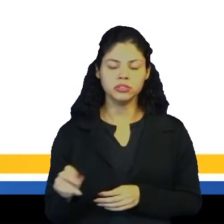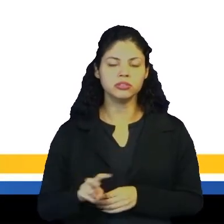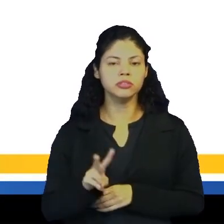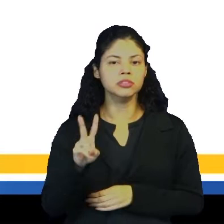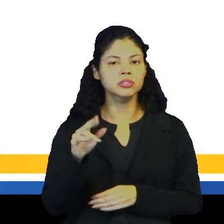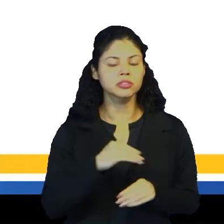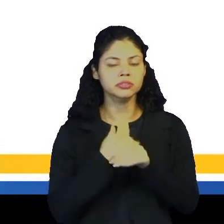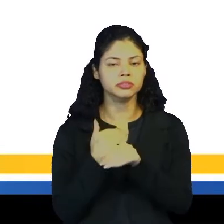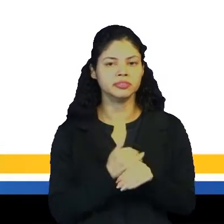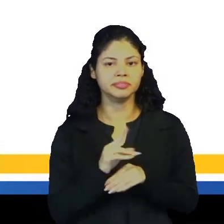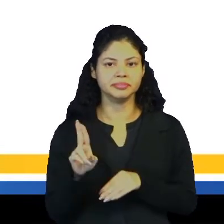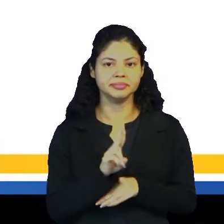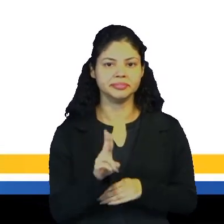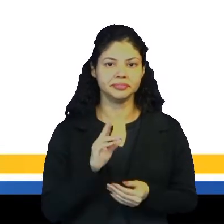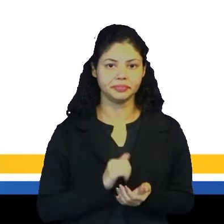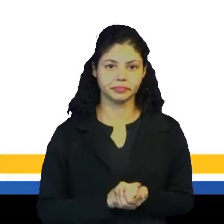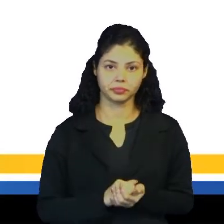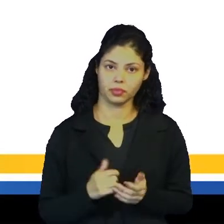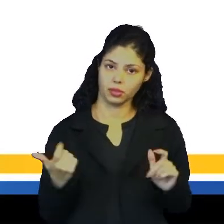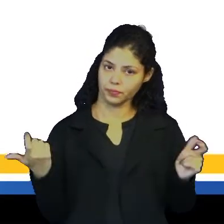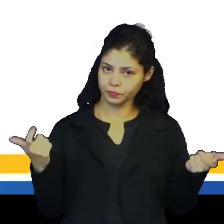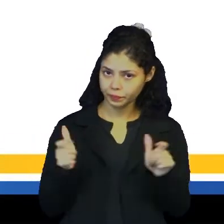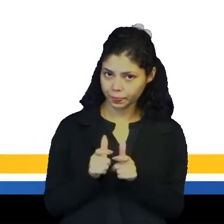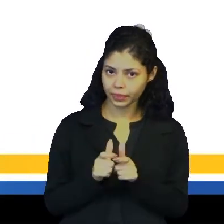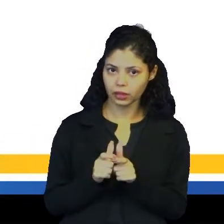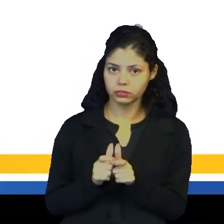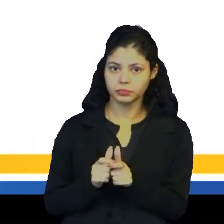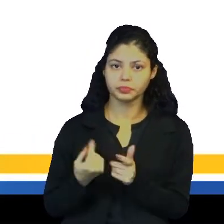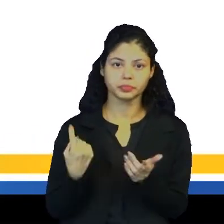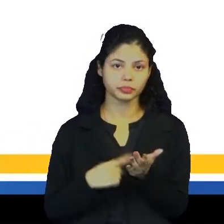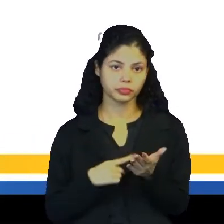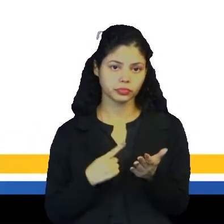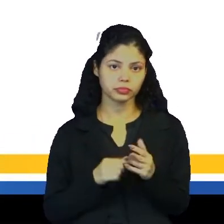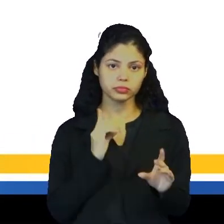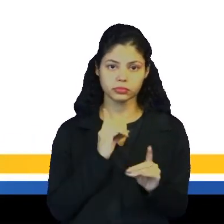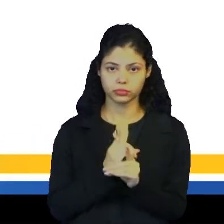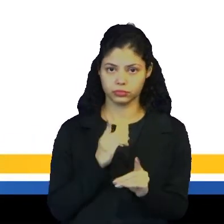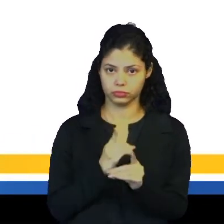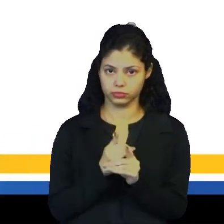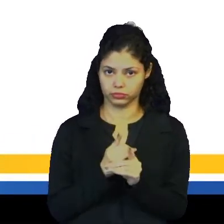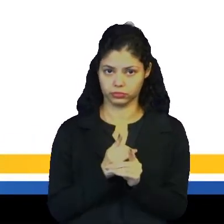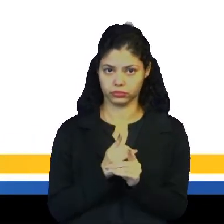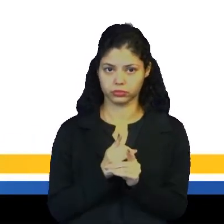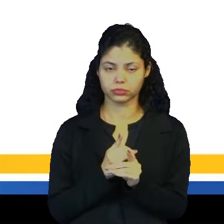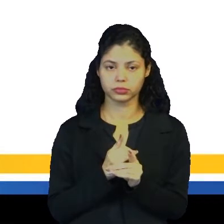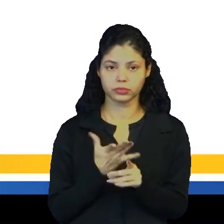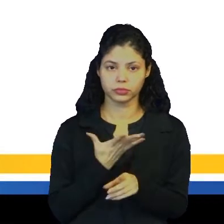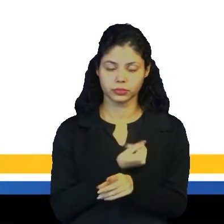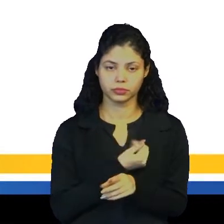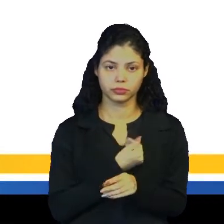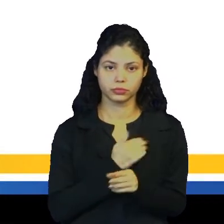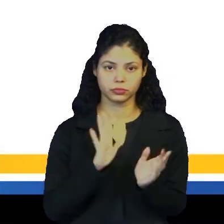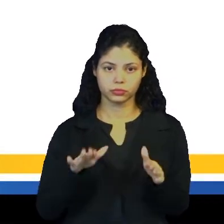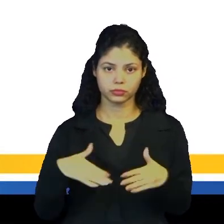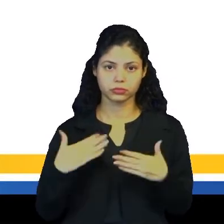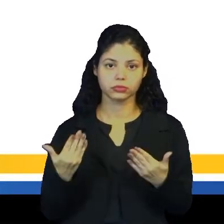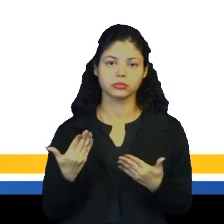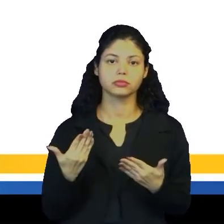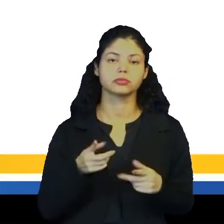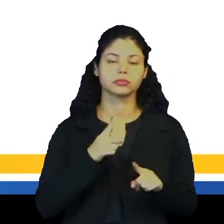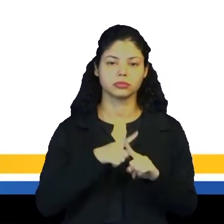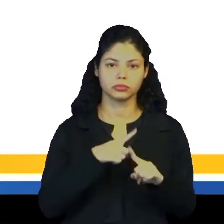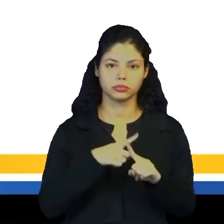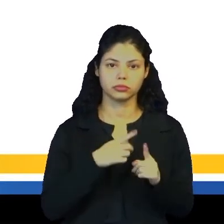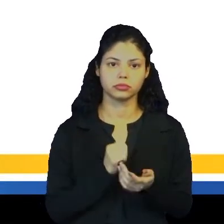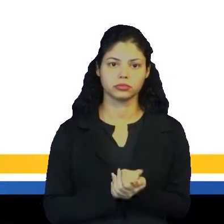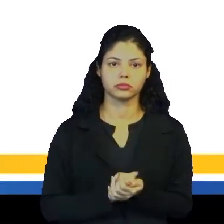valores iguais é chamado de redução e consiste em descobrir um número pelo qual